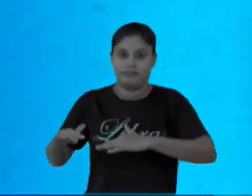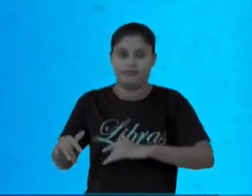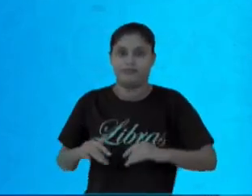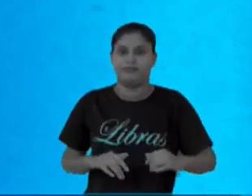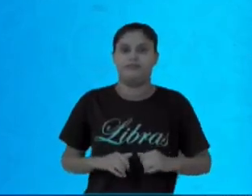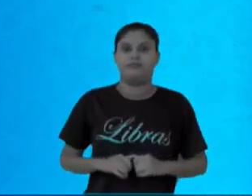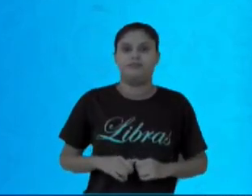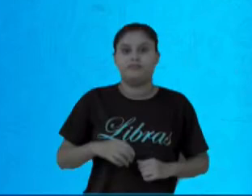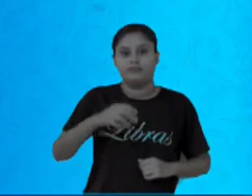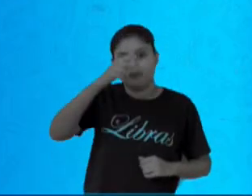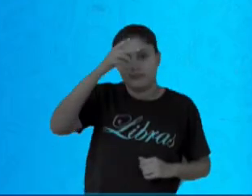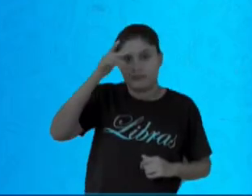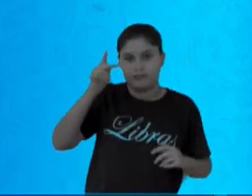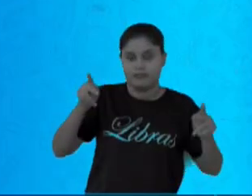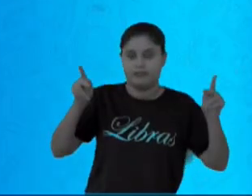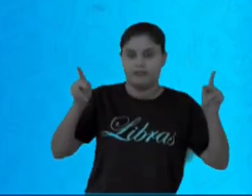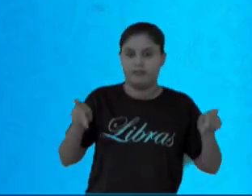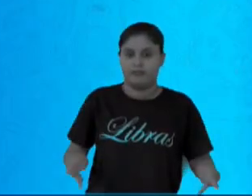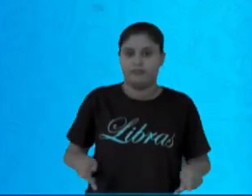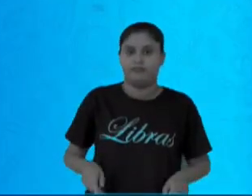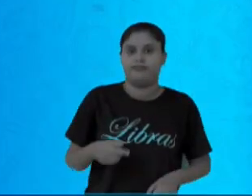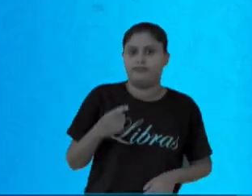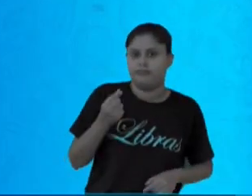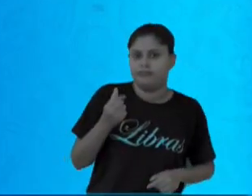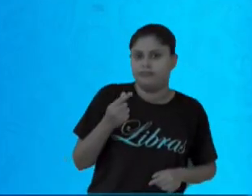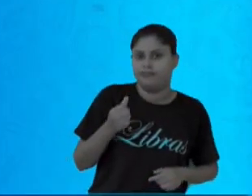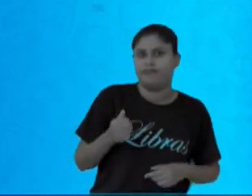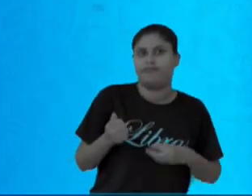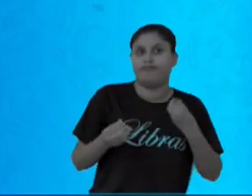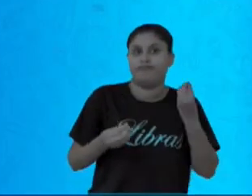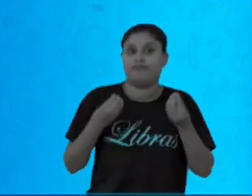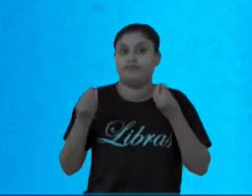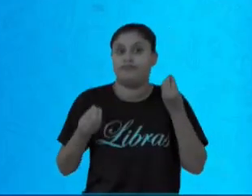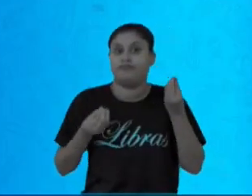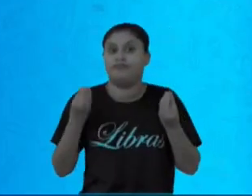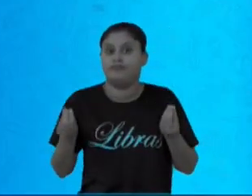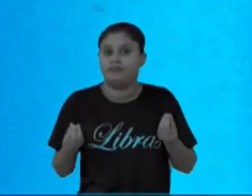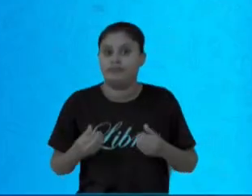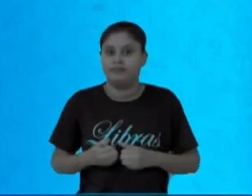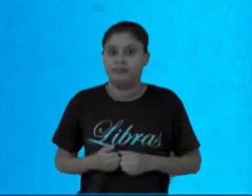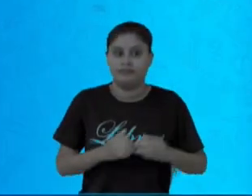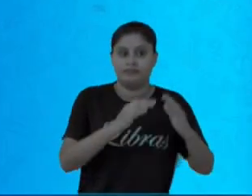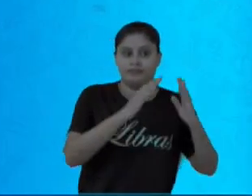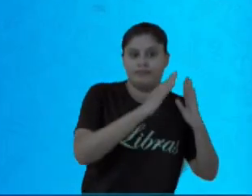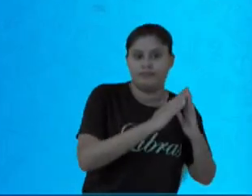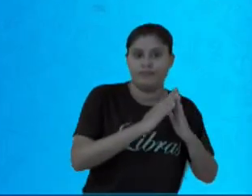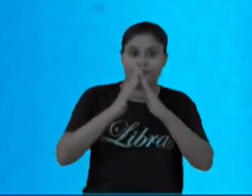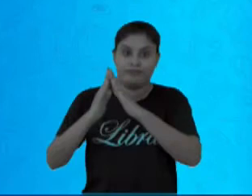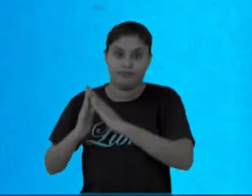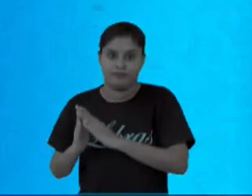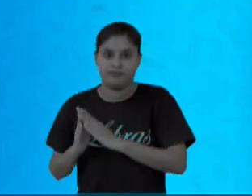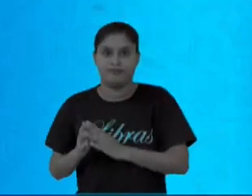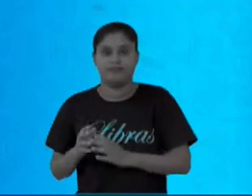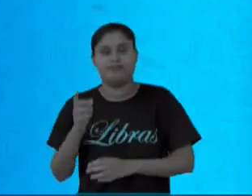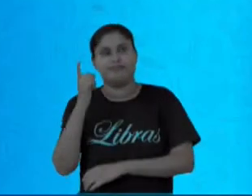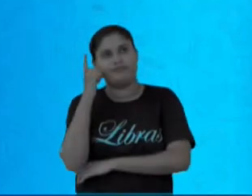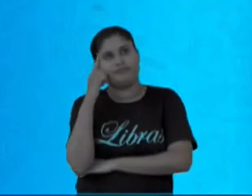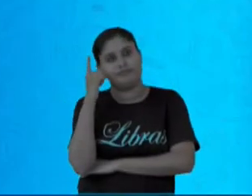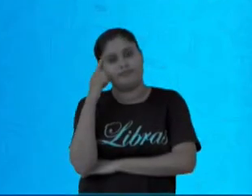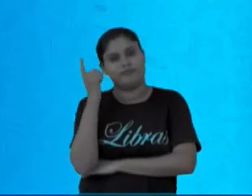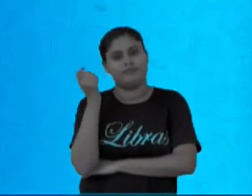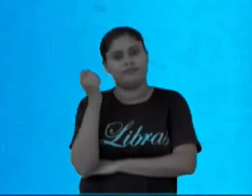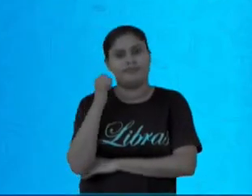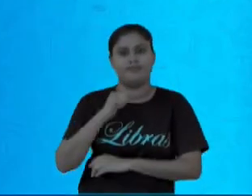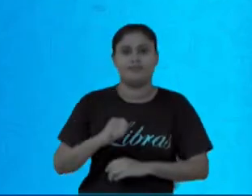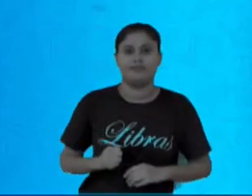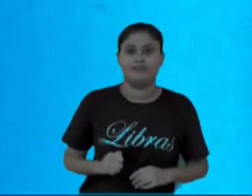perguntando, professora, e a forma de pagamento desse arrendamento é igual ao aluguel de casa? Pode ser que sim,